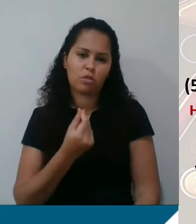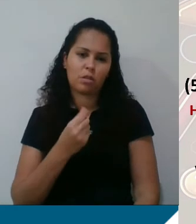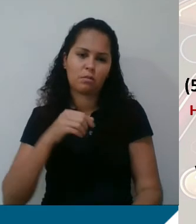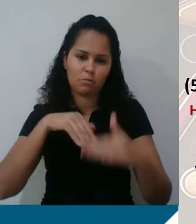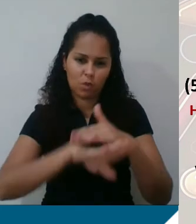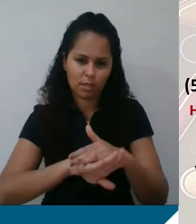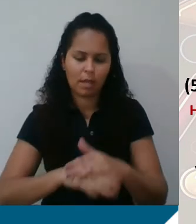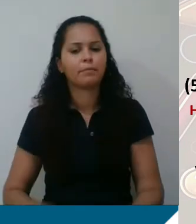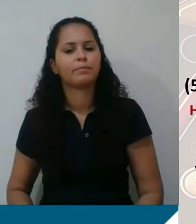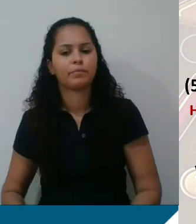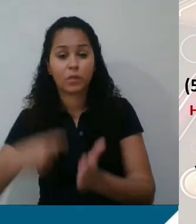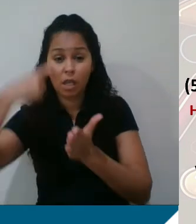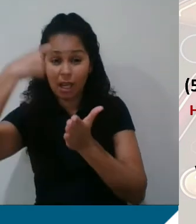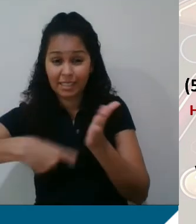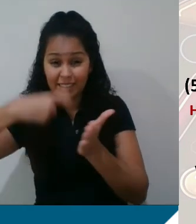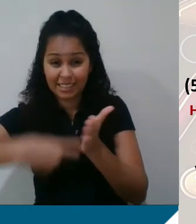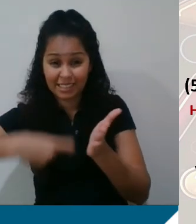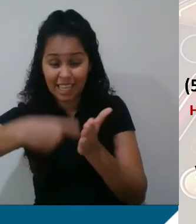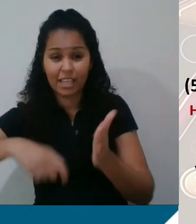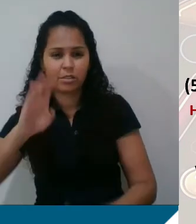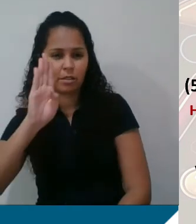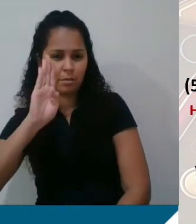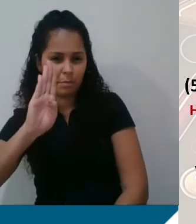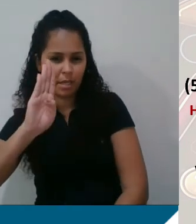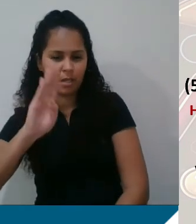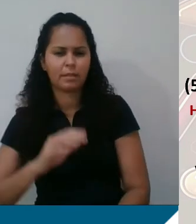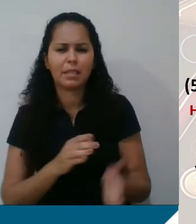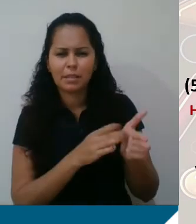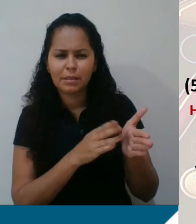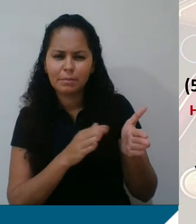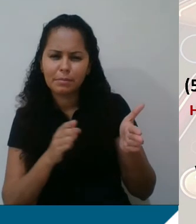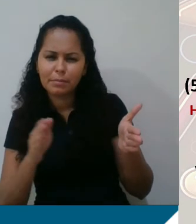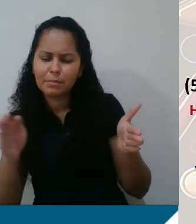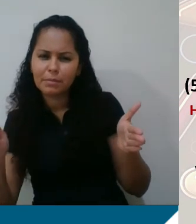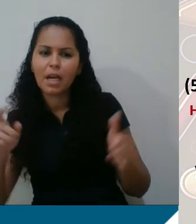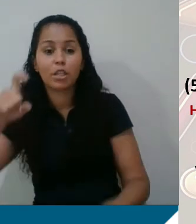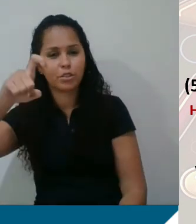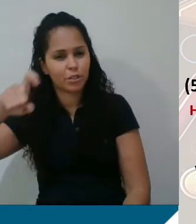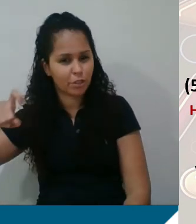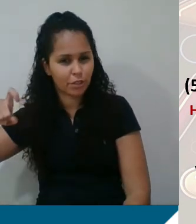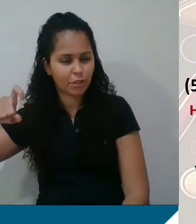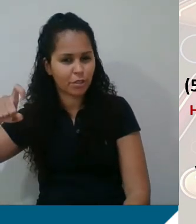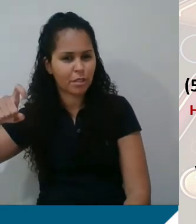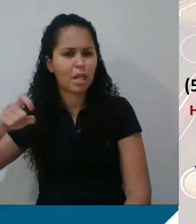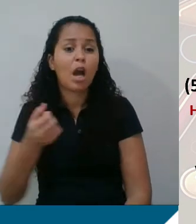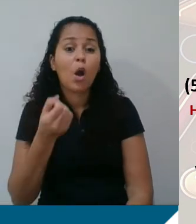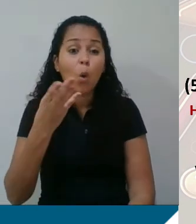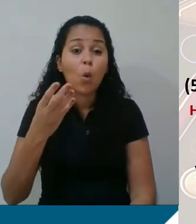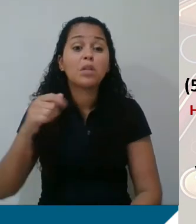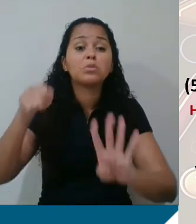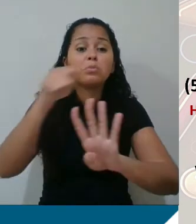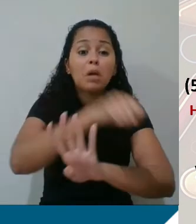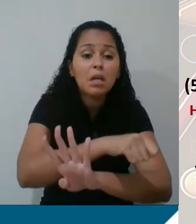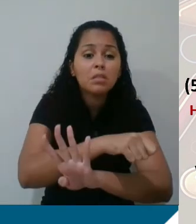feito, a taxa ela é representada ali pela letra B e o período pelo x, aquela potência,